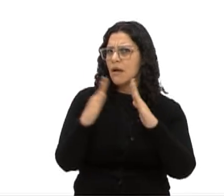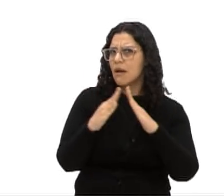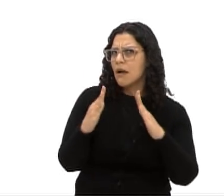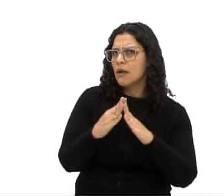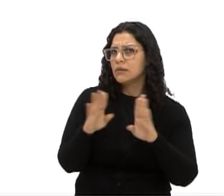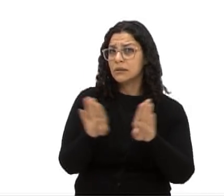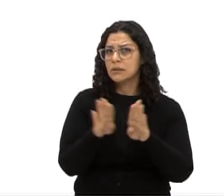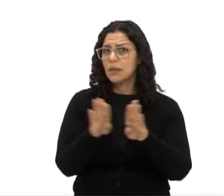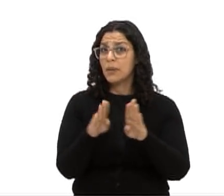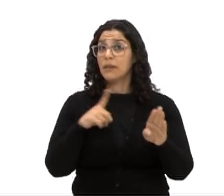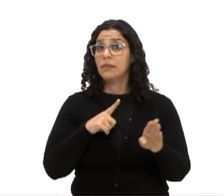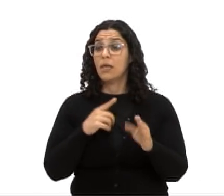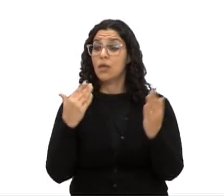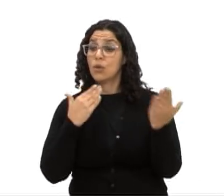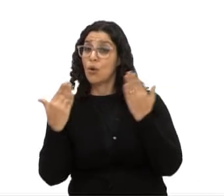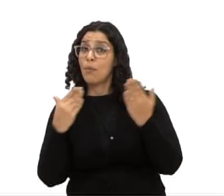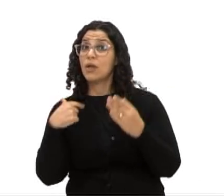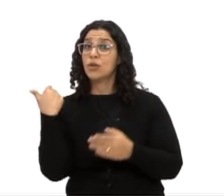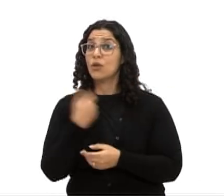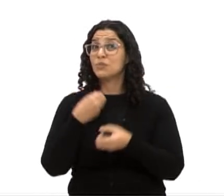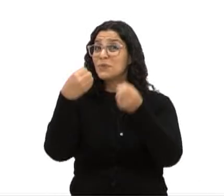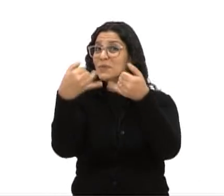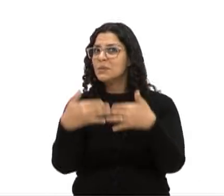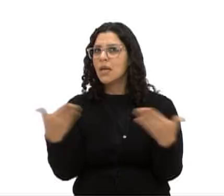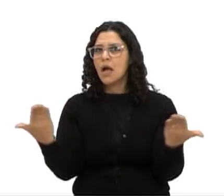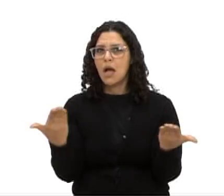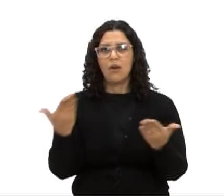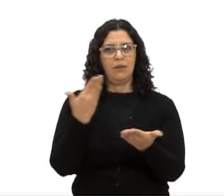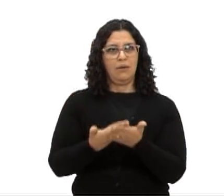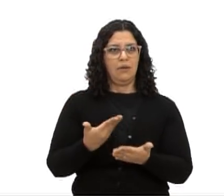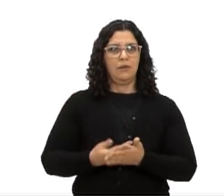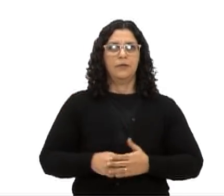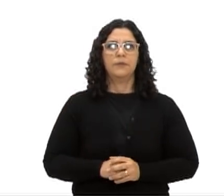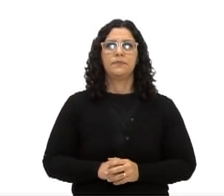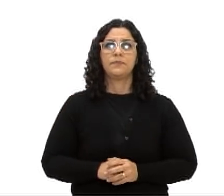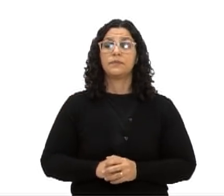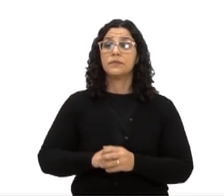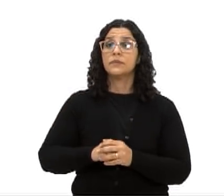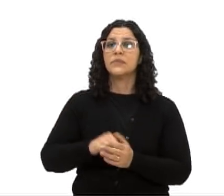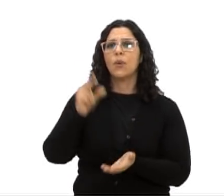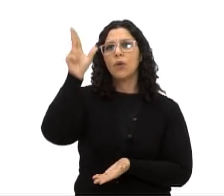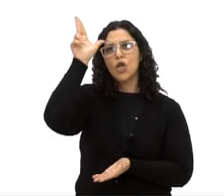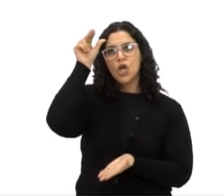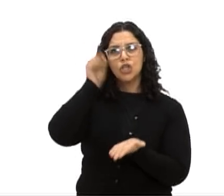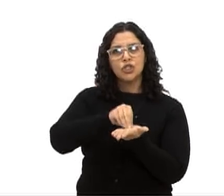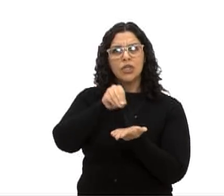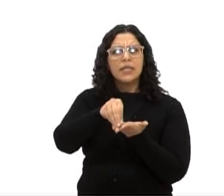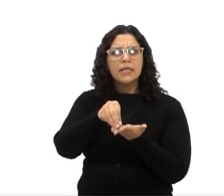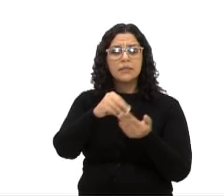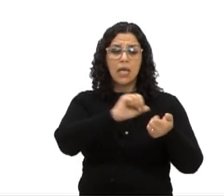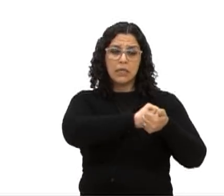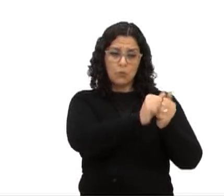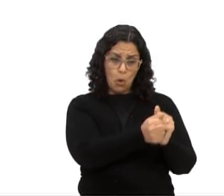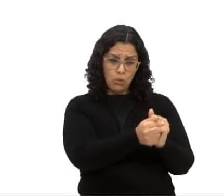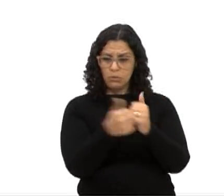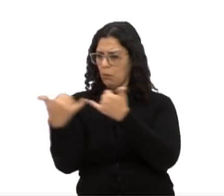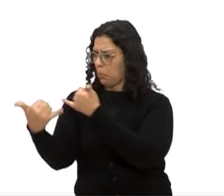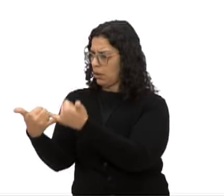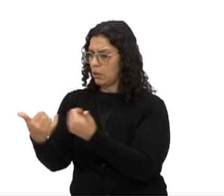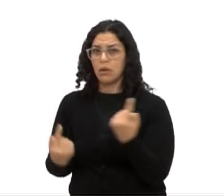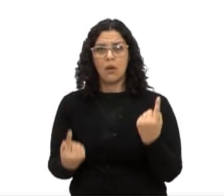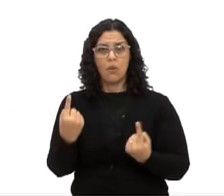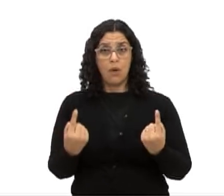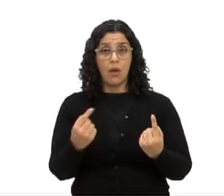casa, compare sua resposta com o que vamos falar na aula de hoje. Vamos lá. Xadrez, esporte ou jogo?